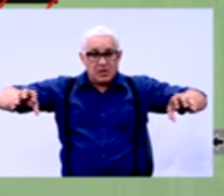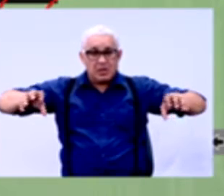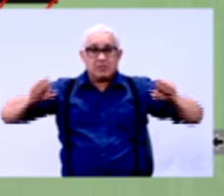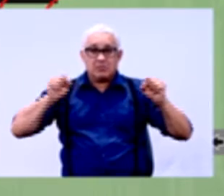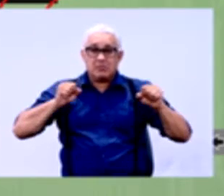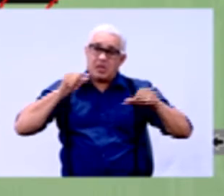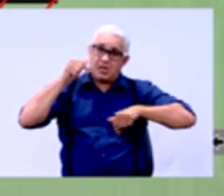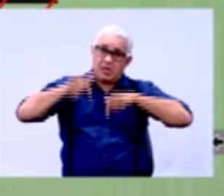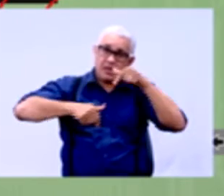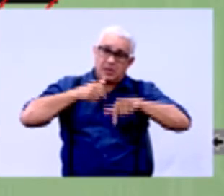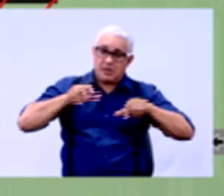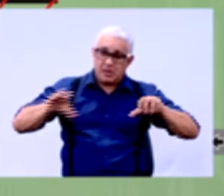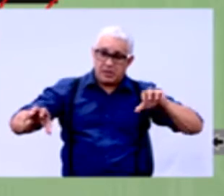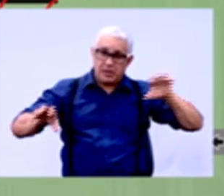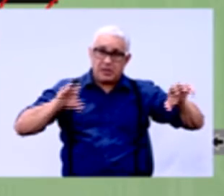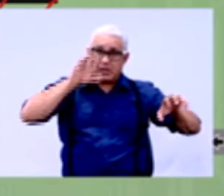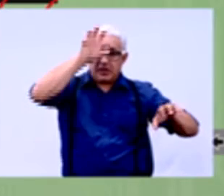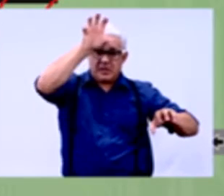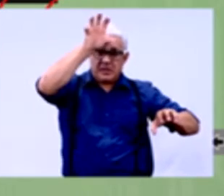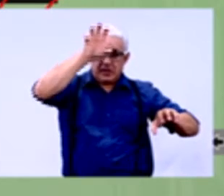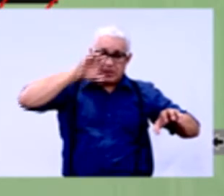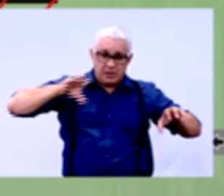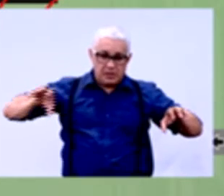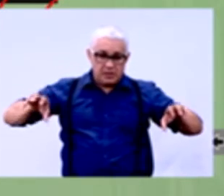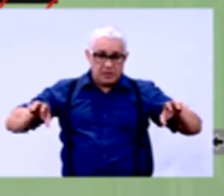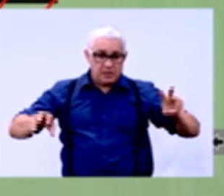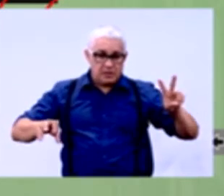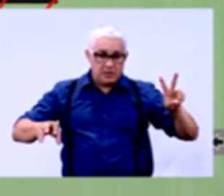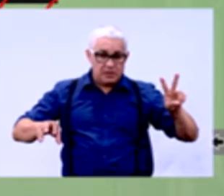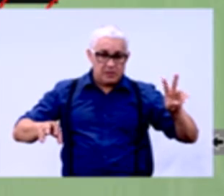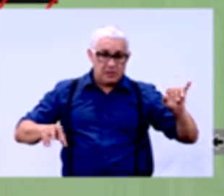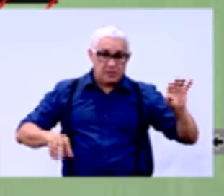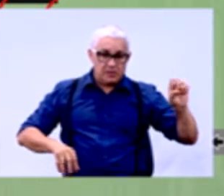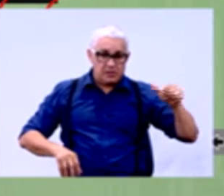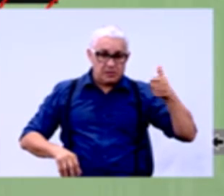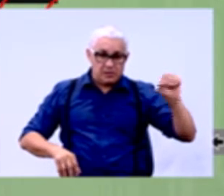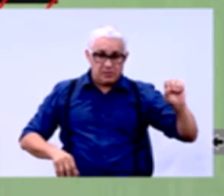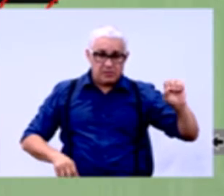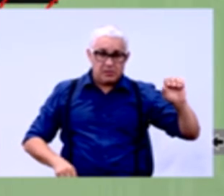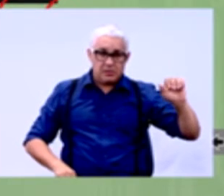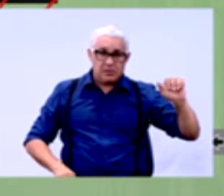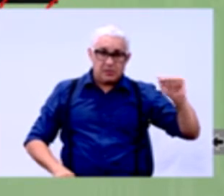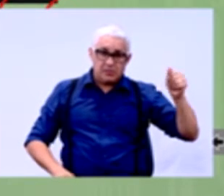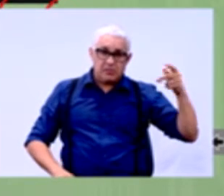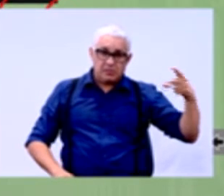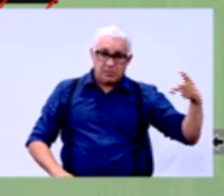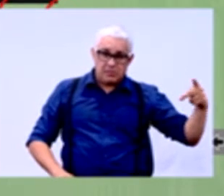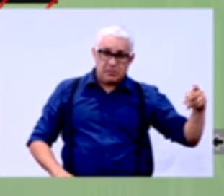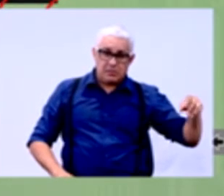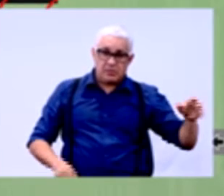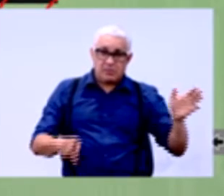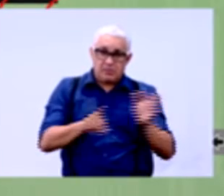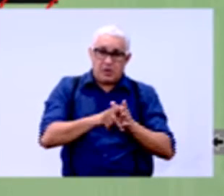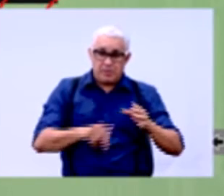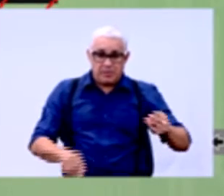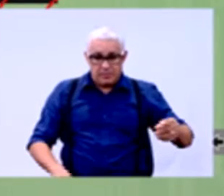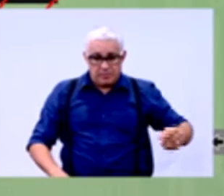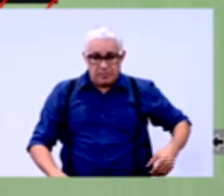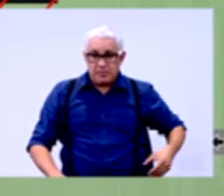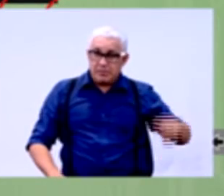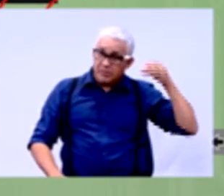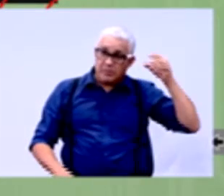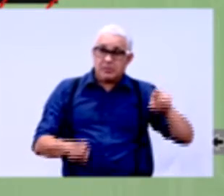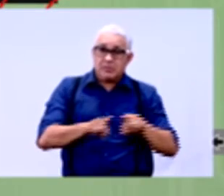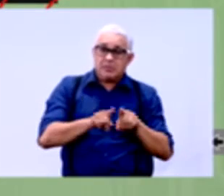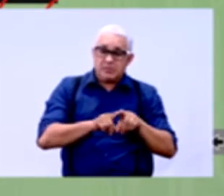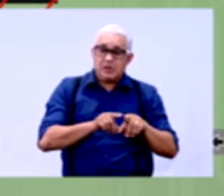trabalhar com uma camada de visão aqui, disponível como um app para um dispositivo móvel ou como uma página